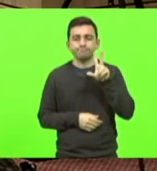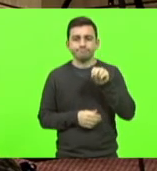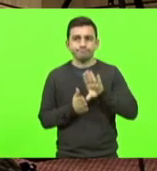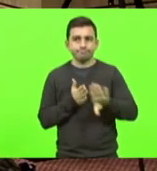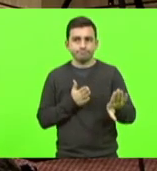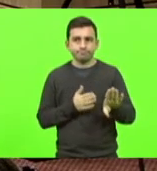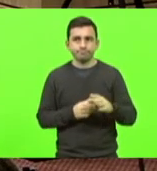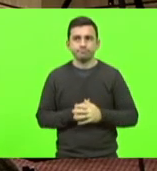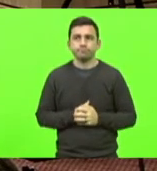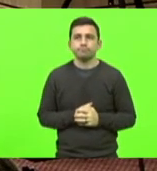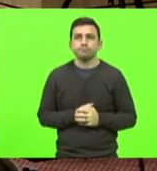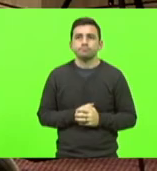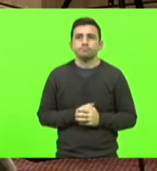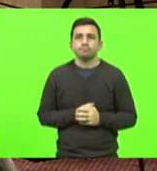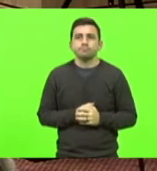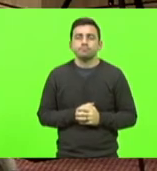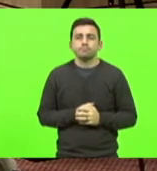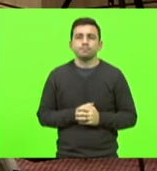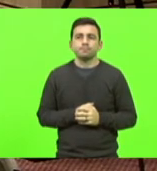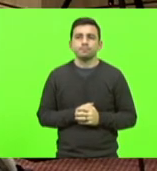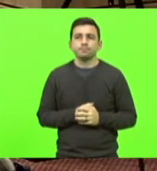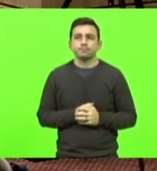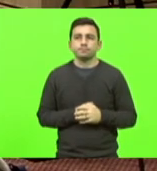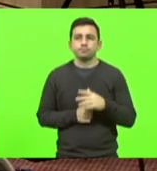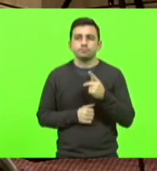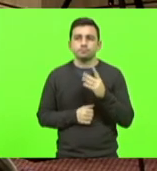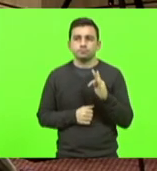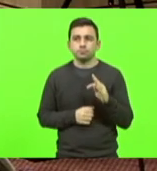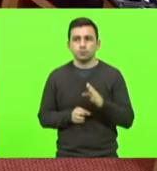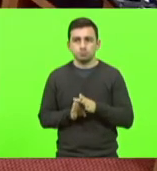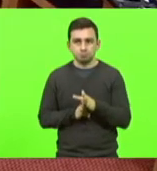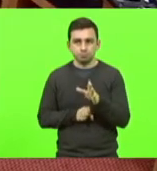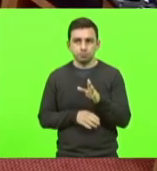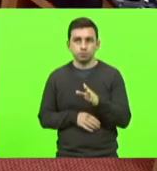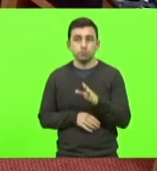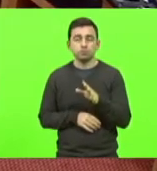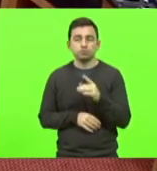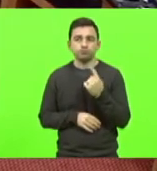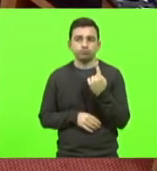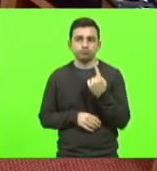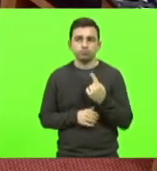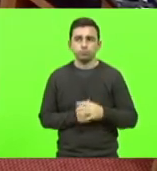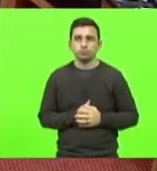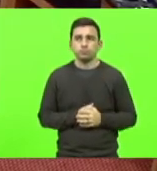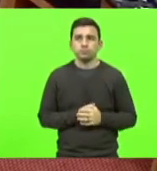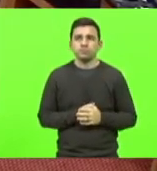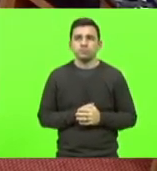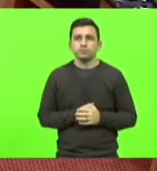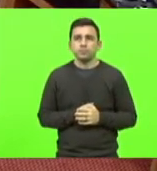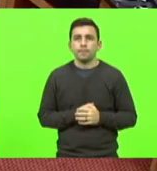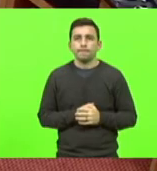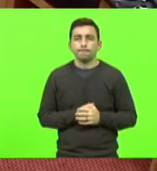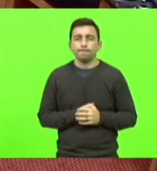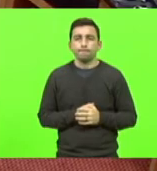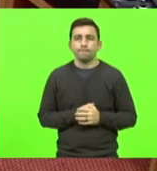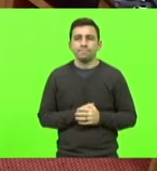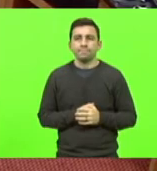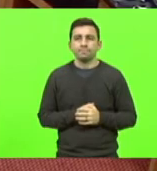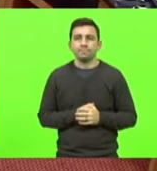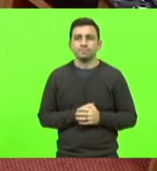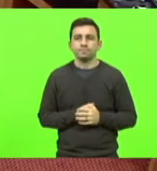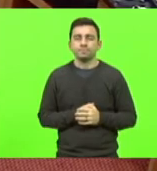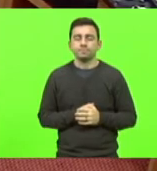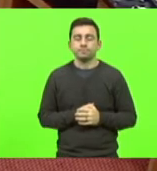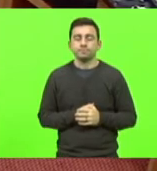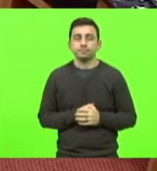requerimento bancada do PT orienta volta um orientação de volta para casa do PT orientar o ato 1